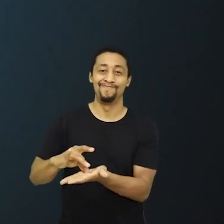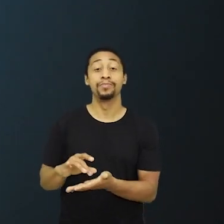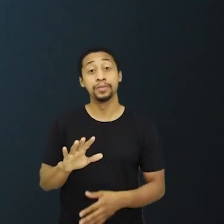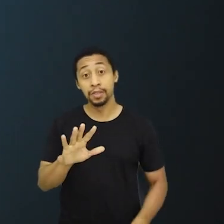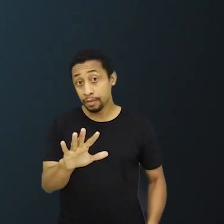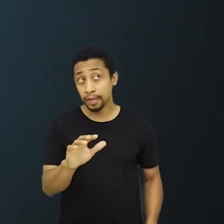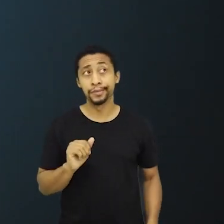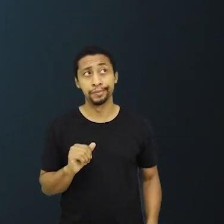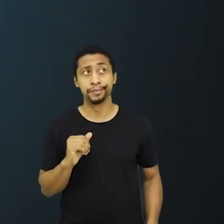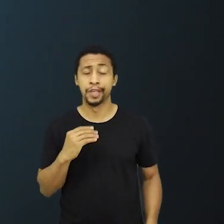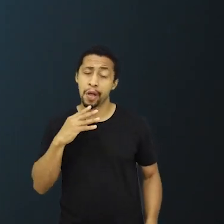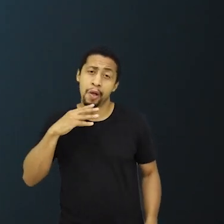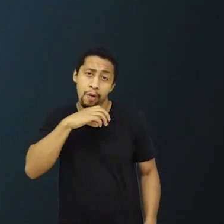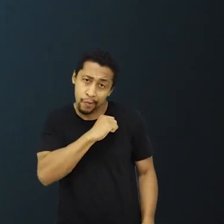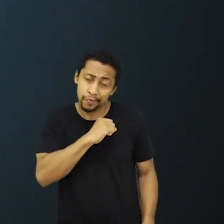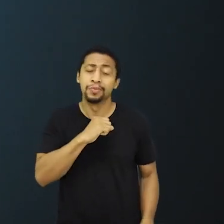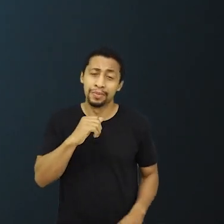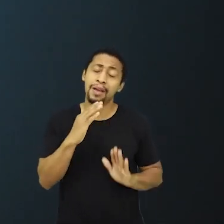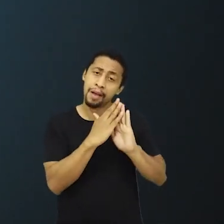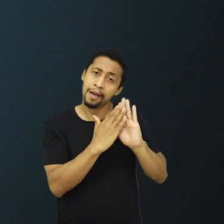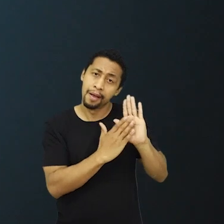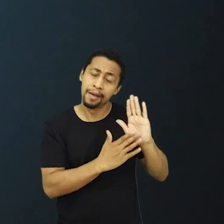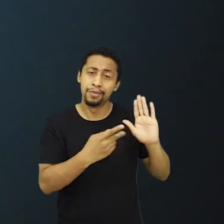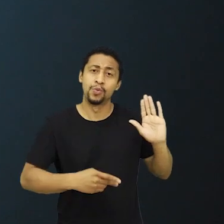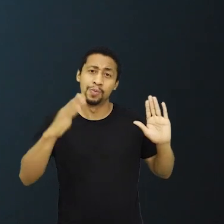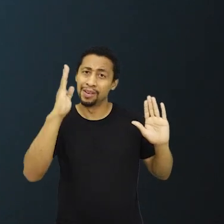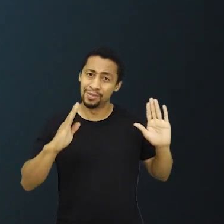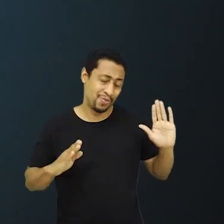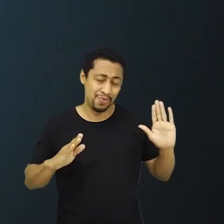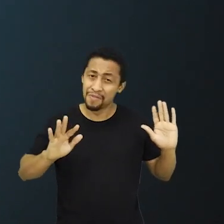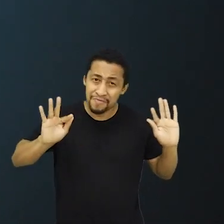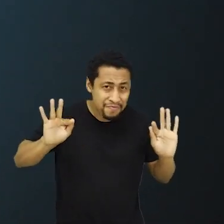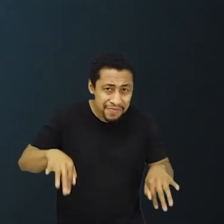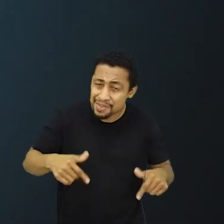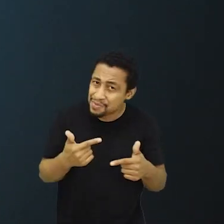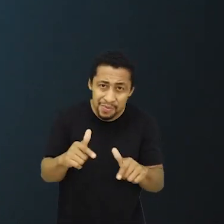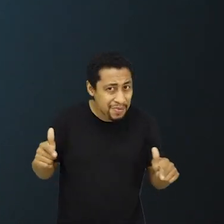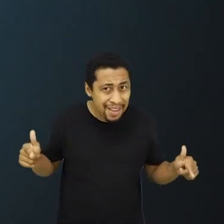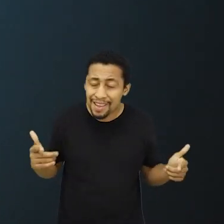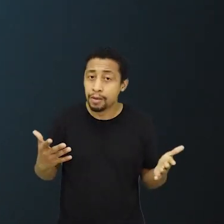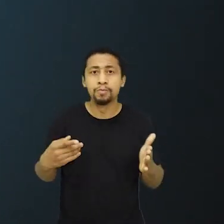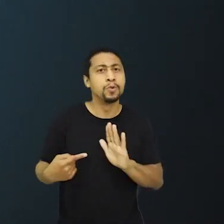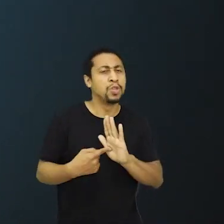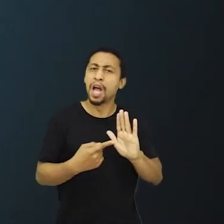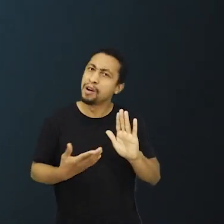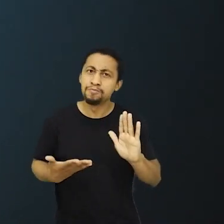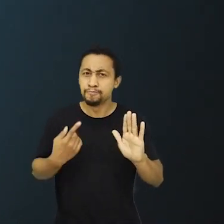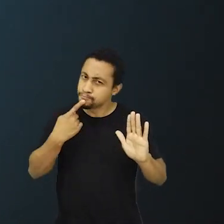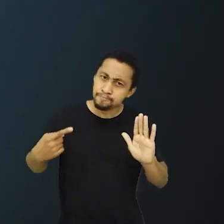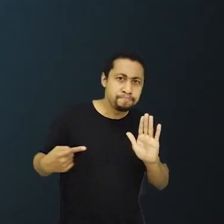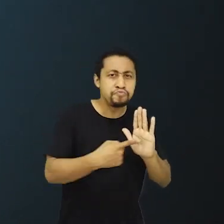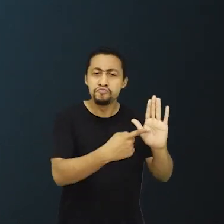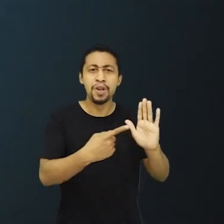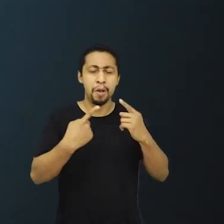E óbvio, as pautas emergentes do Brasil que nunca acabam, né? Então, as notas de repúdio, as notas em defesa de